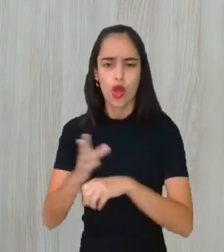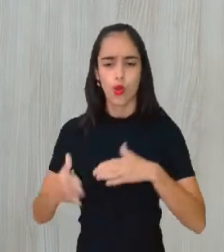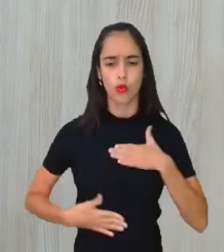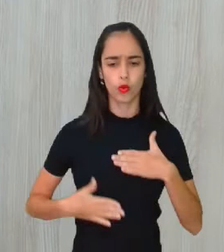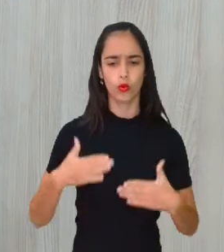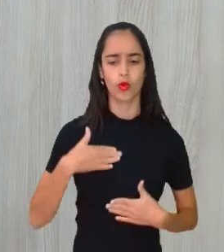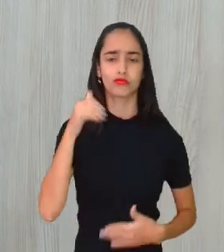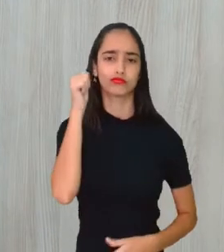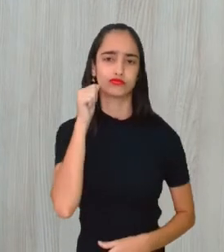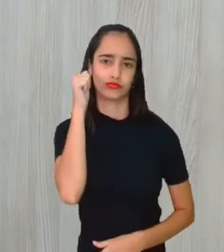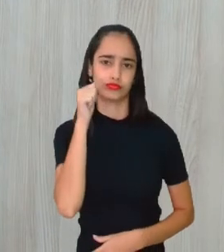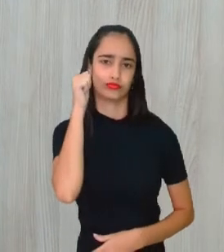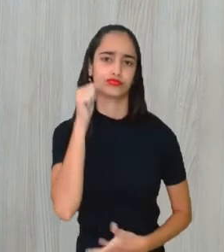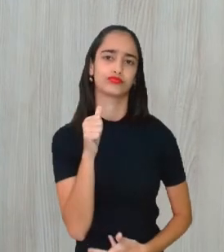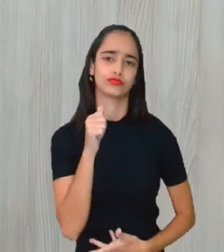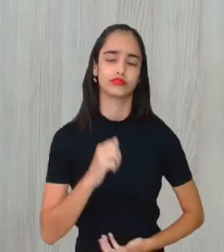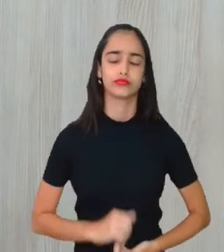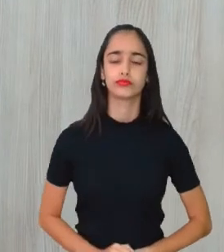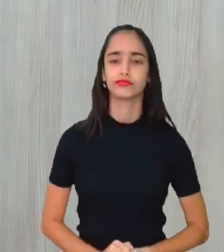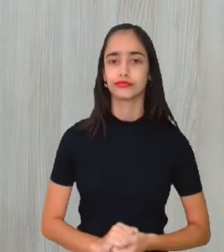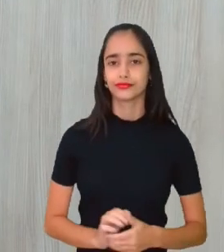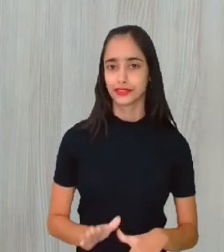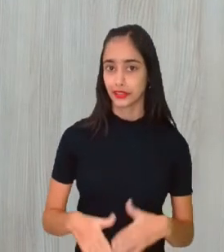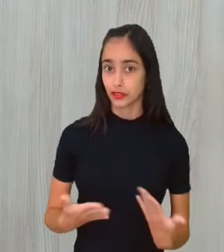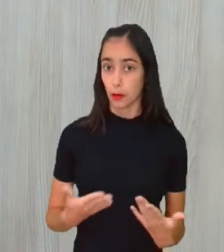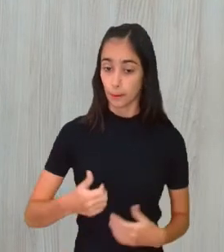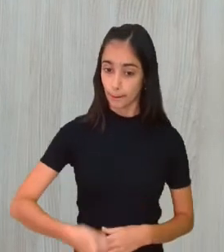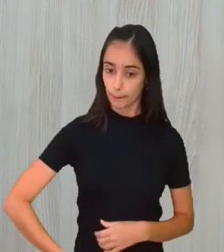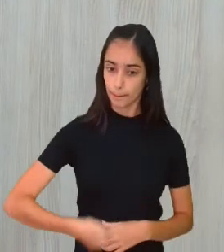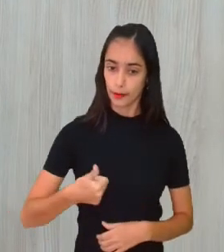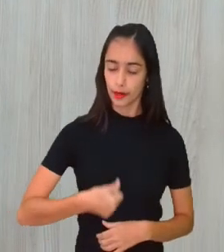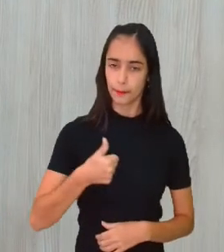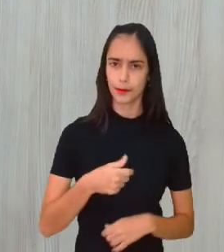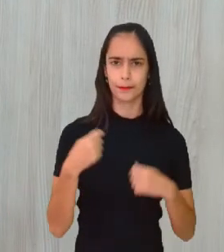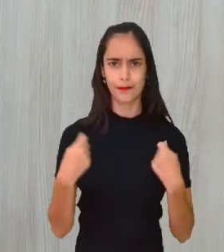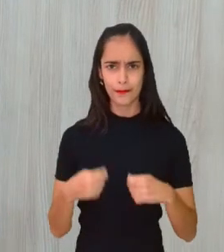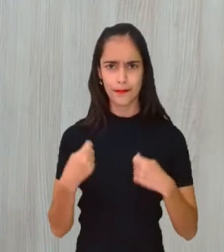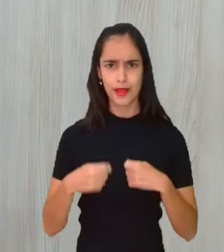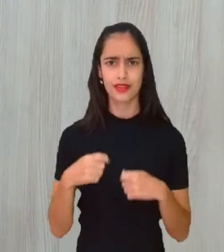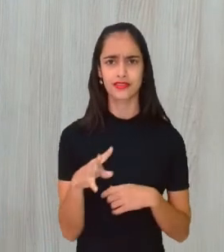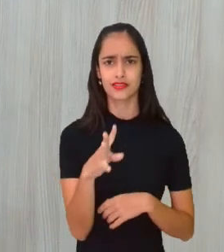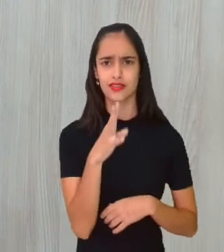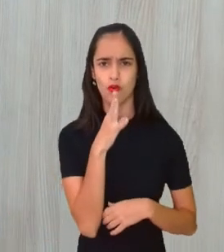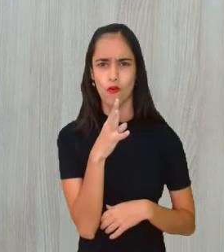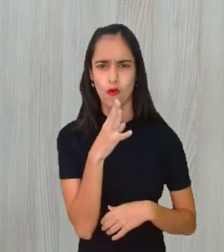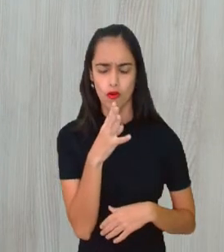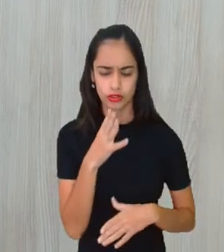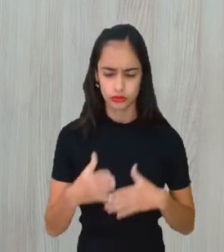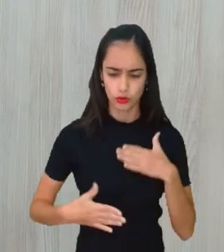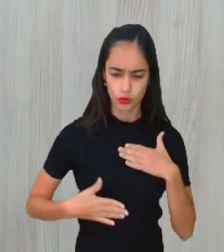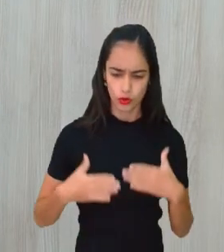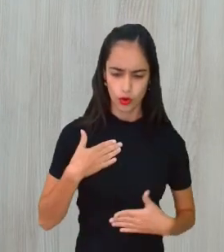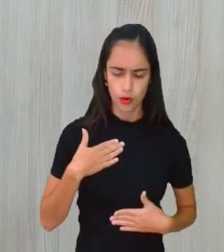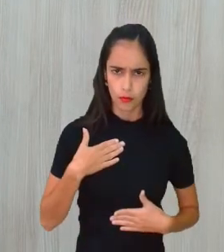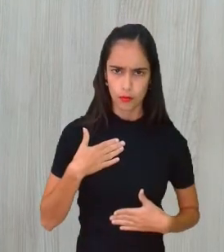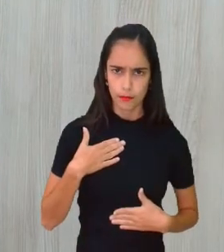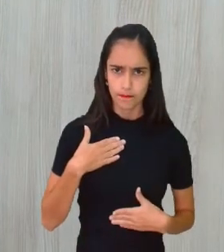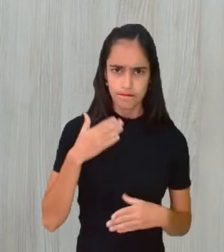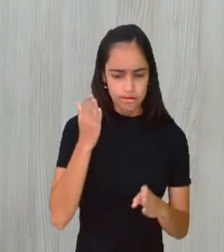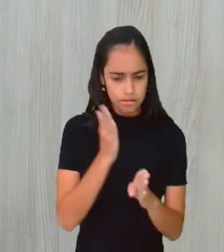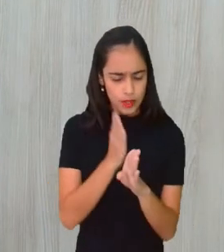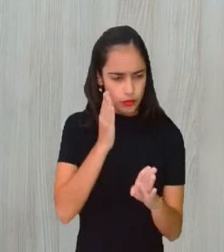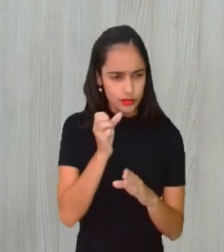diz respeito à mama. Então, primeiro é se conhecer, é se tocar, é descobrir se tem alguma coisa diferente, alguma